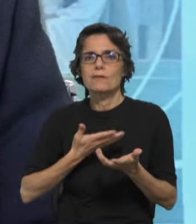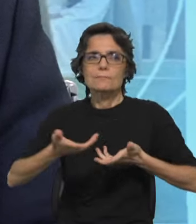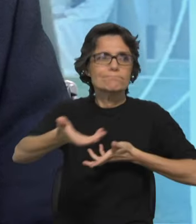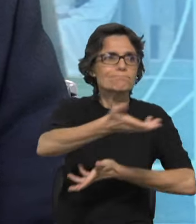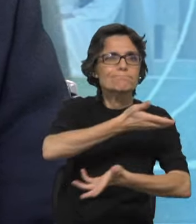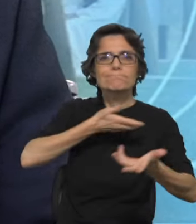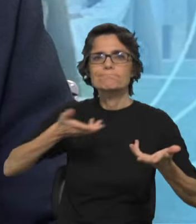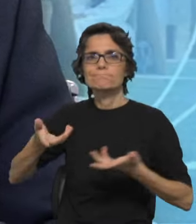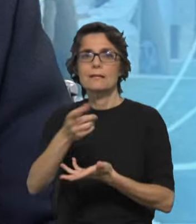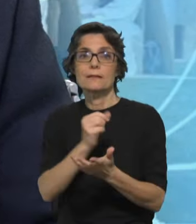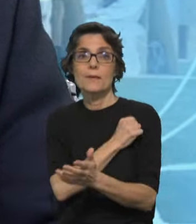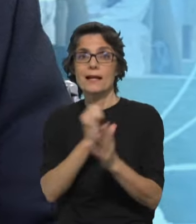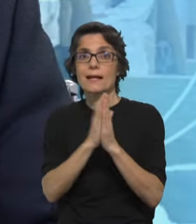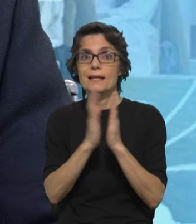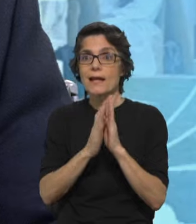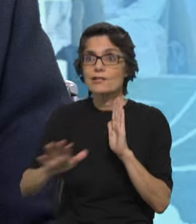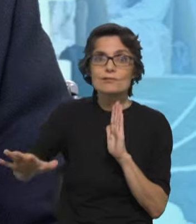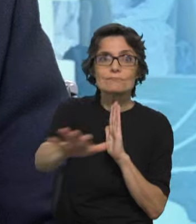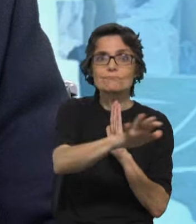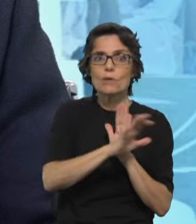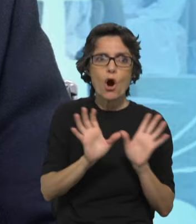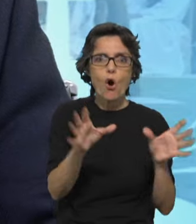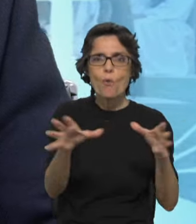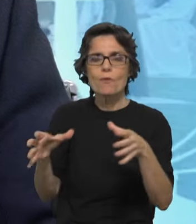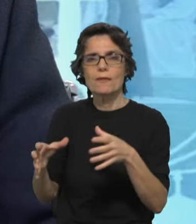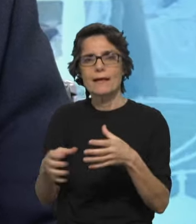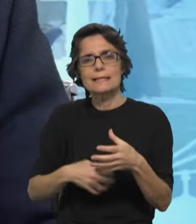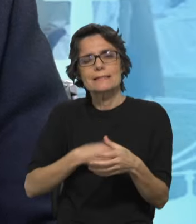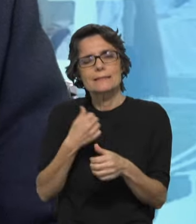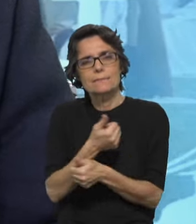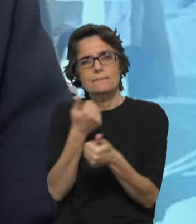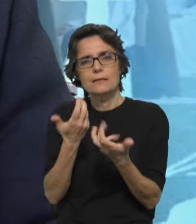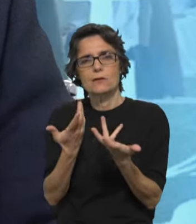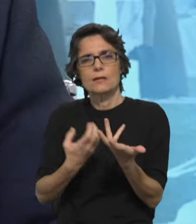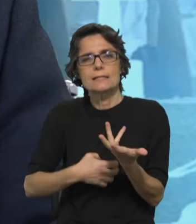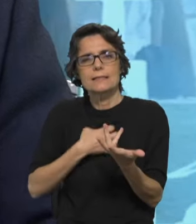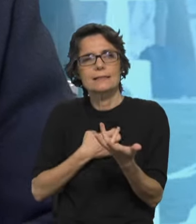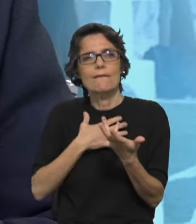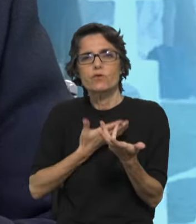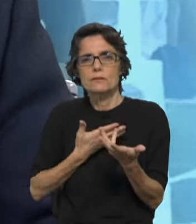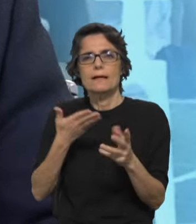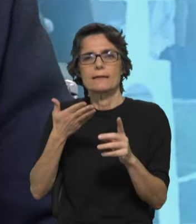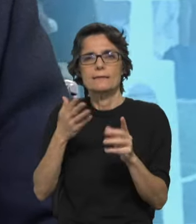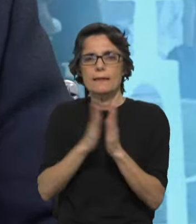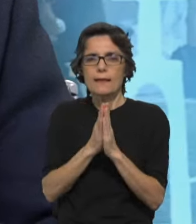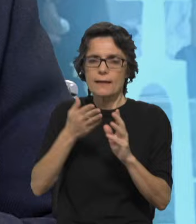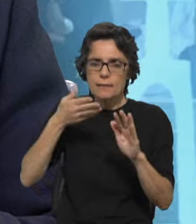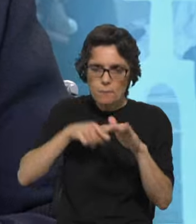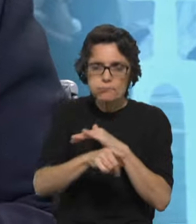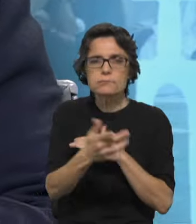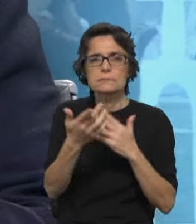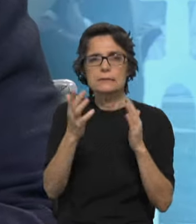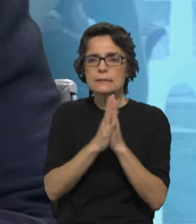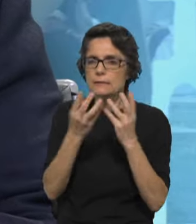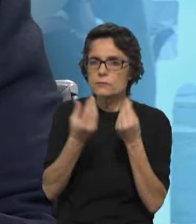sentido de ajudarmos as comunidades a melhor viverem e melhor participarem na celebração. E quando digo comunidades,